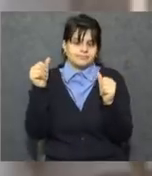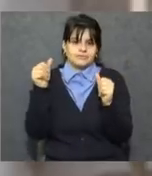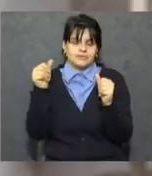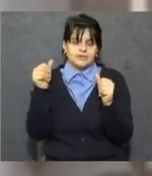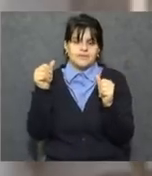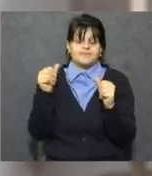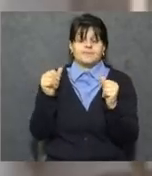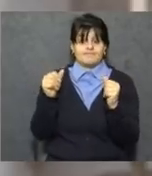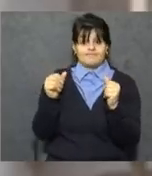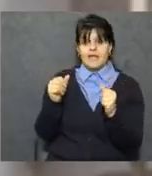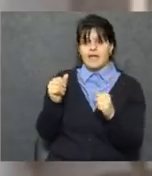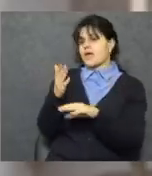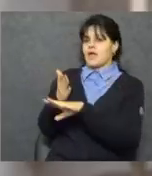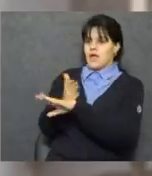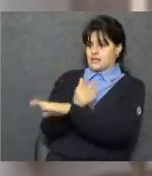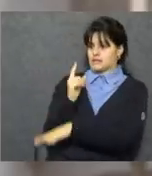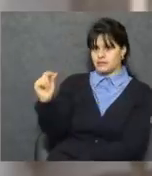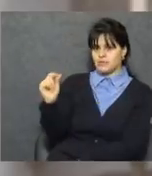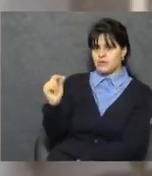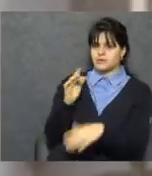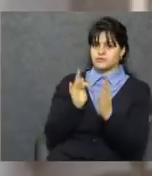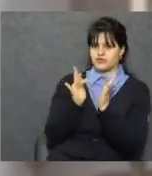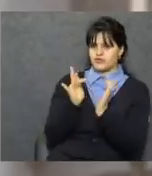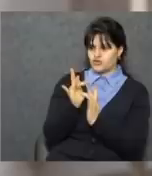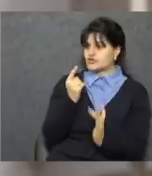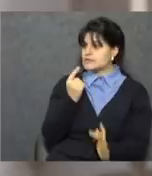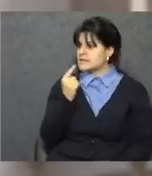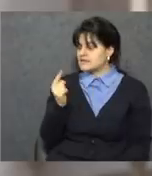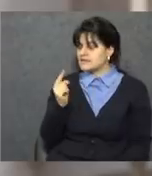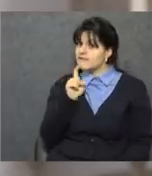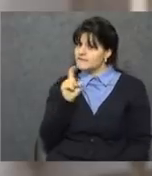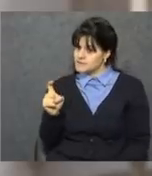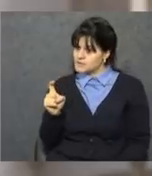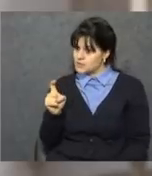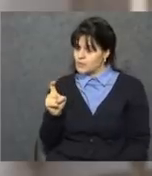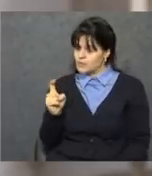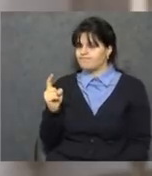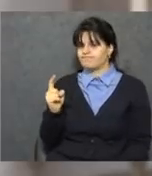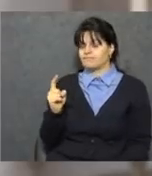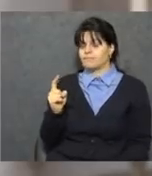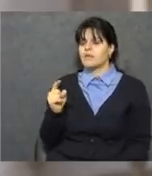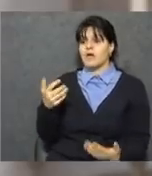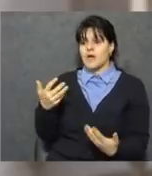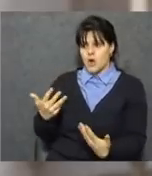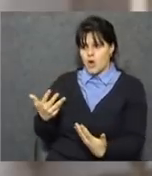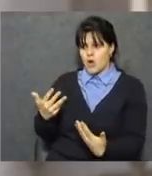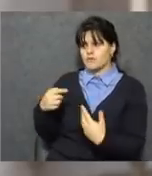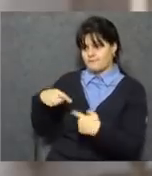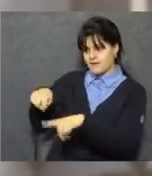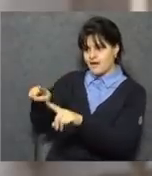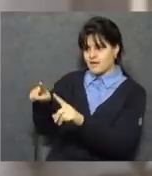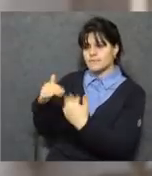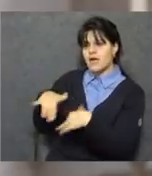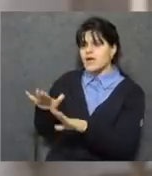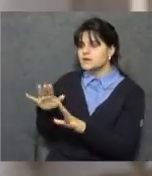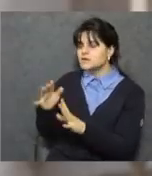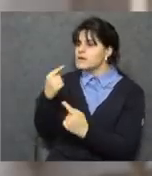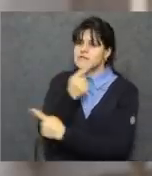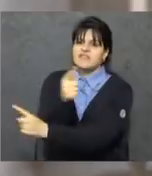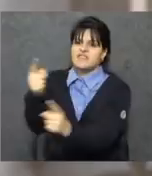Advertindo-o severamente, despediu-o com esta ordem: não digas nada a ninguém, mas